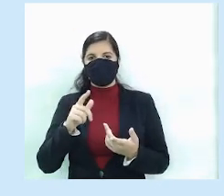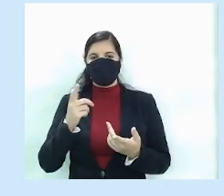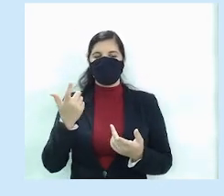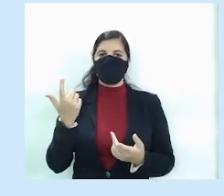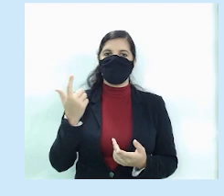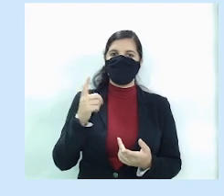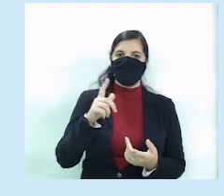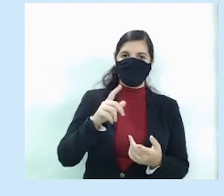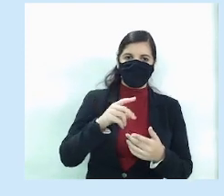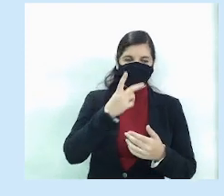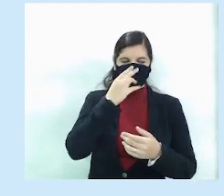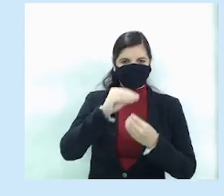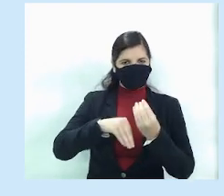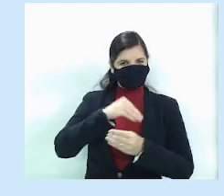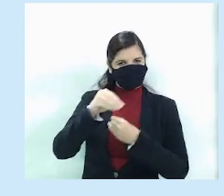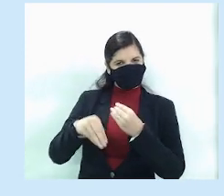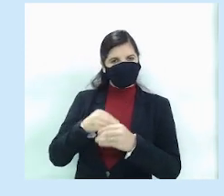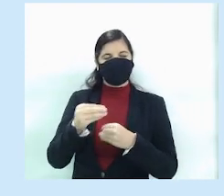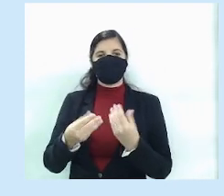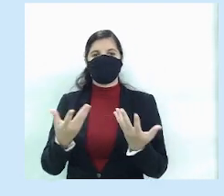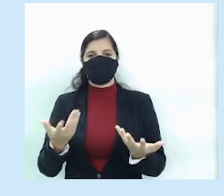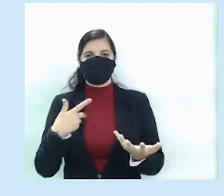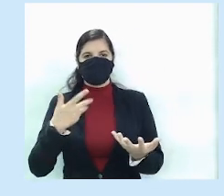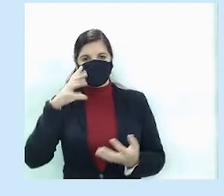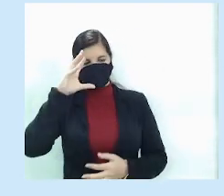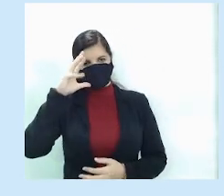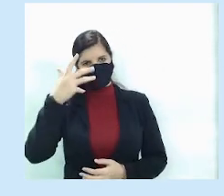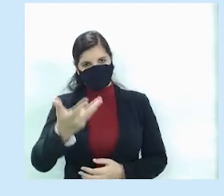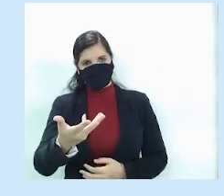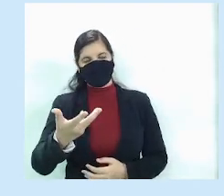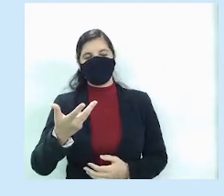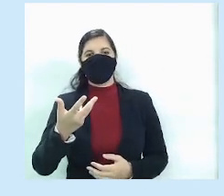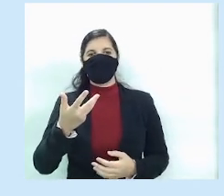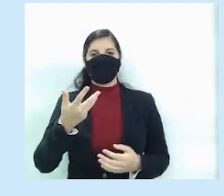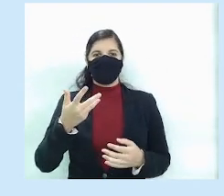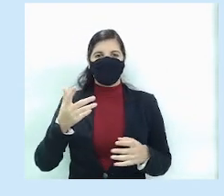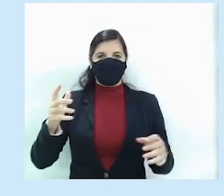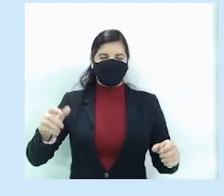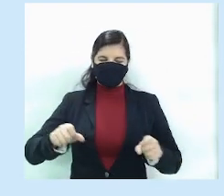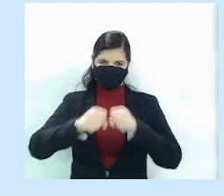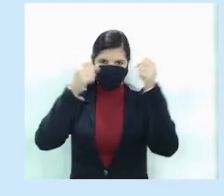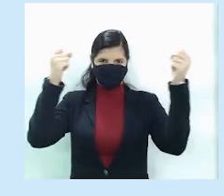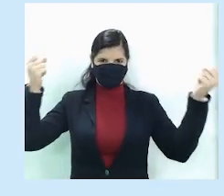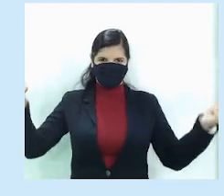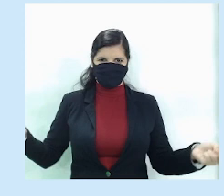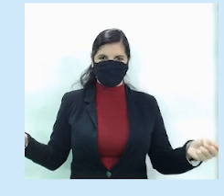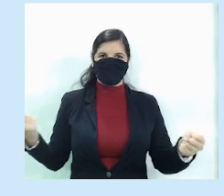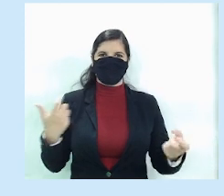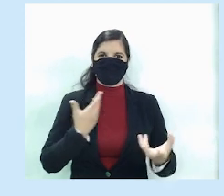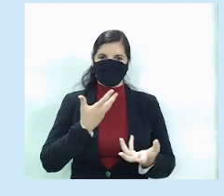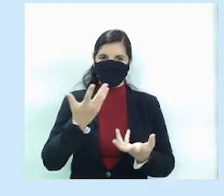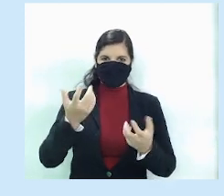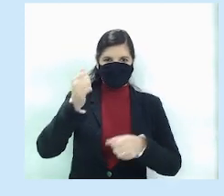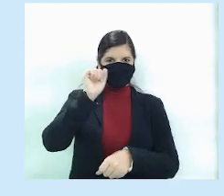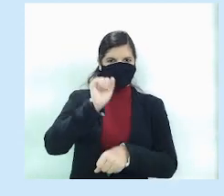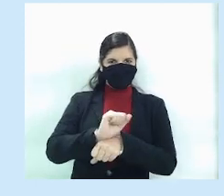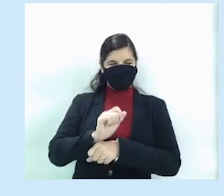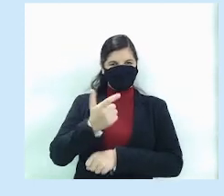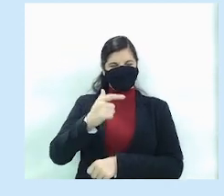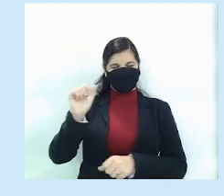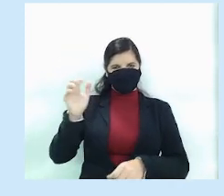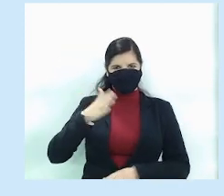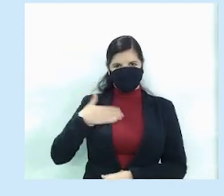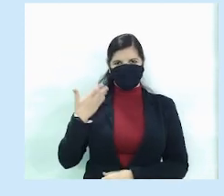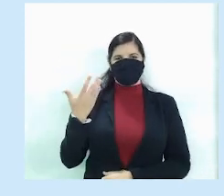que embaraçosas, situações um pouco exageradas, situações inesperadas,